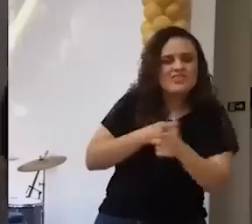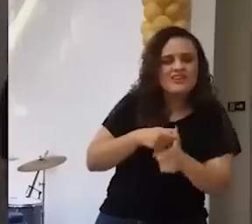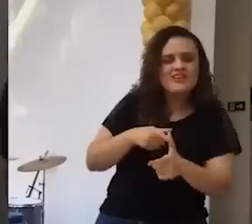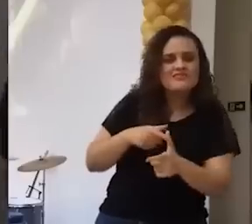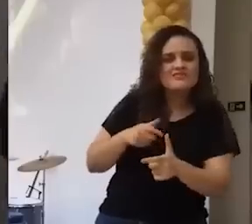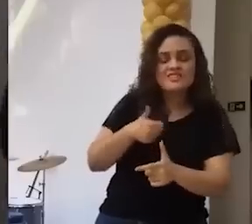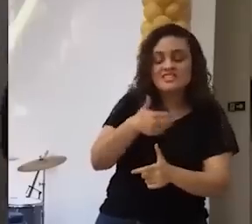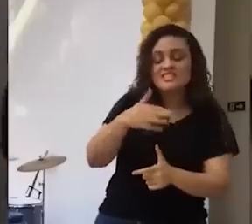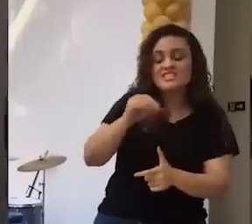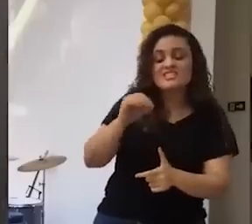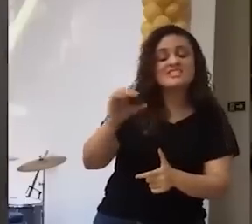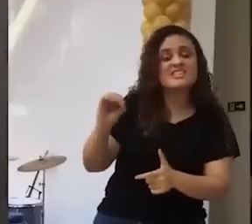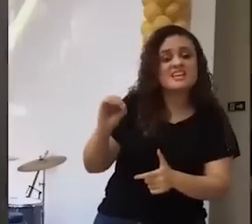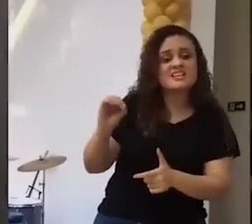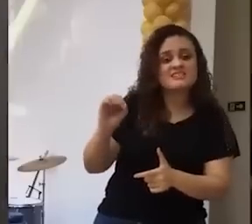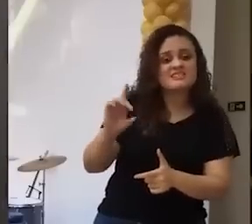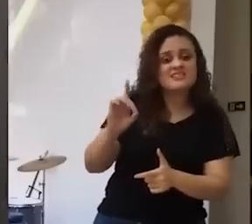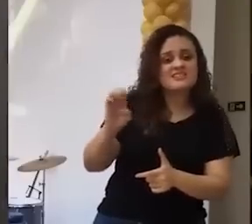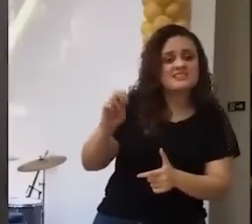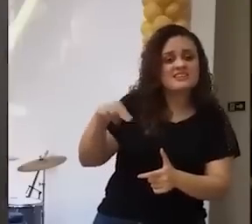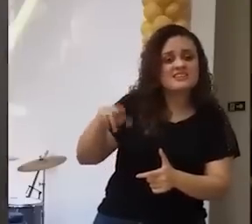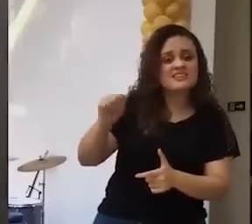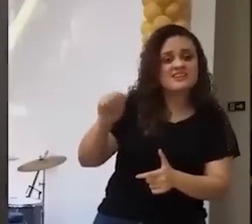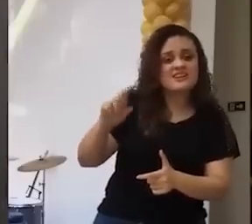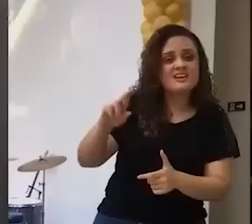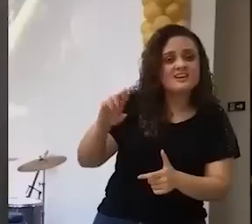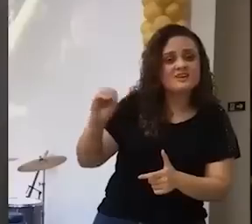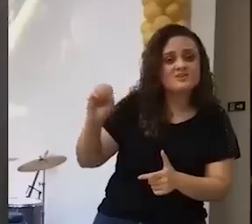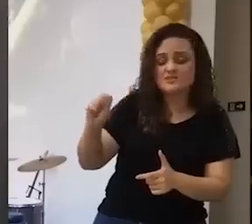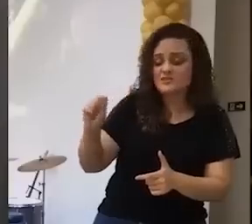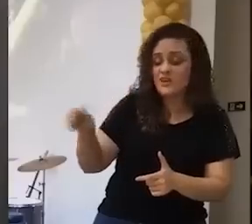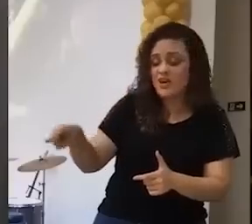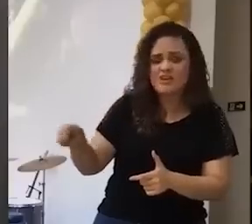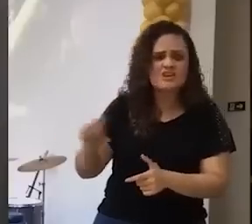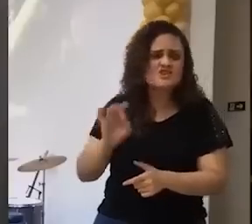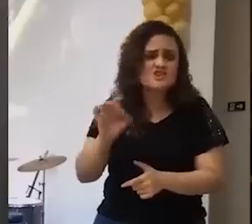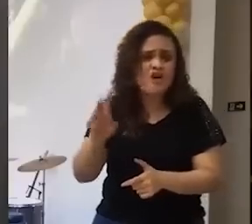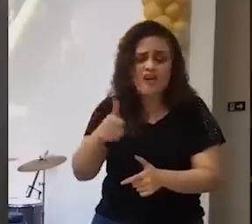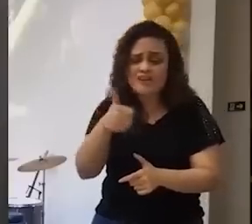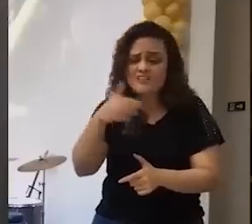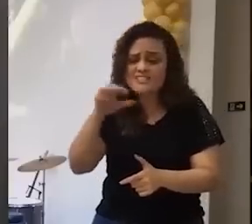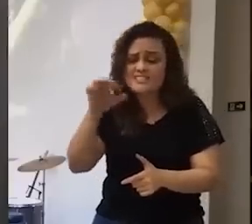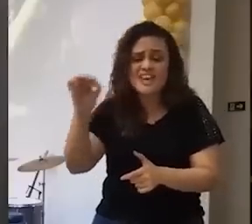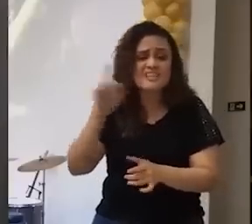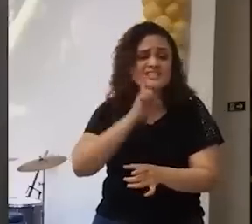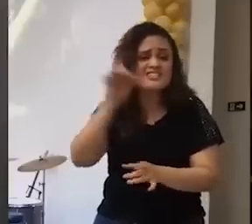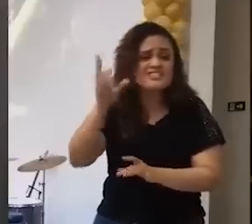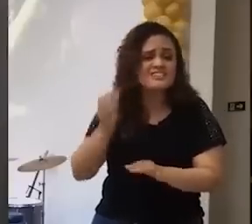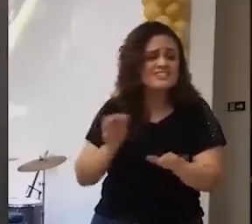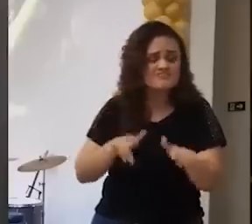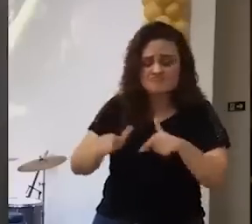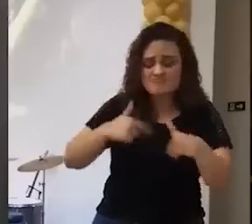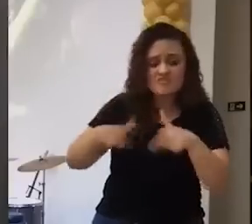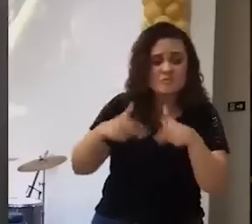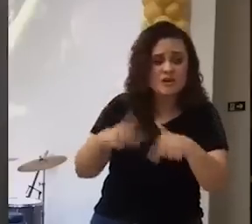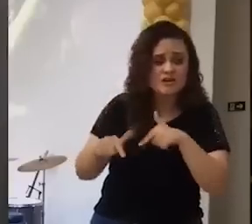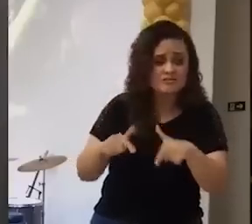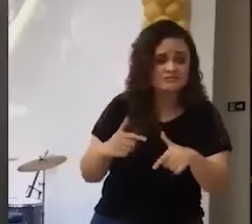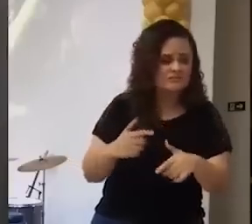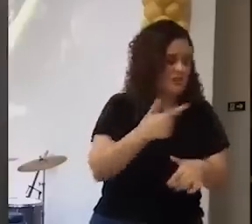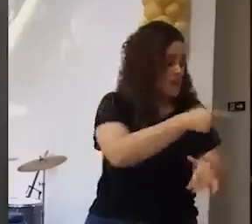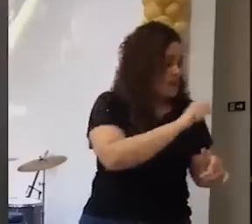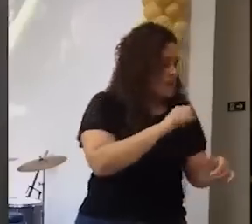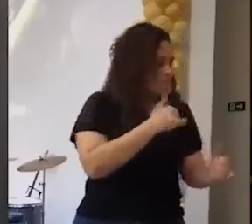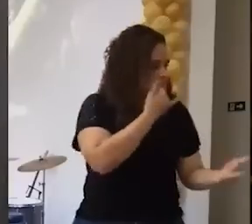serviço. Quem tinha acabado de receber um perdão de 150 mil anos, não está perdoando um perdão, não está dando